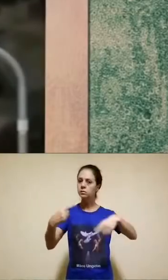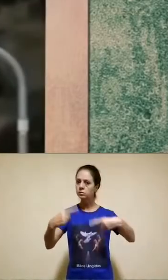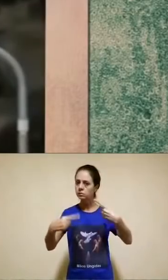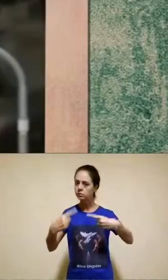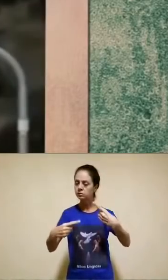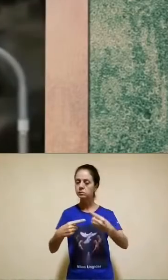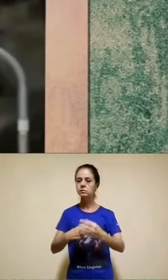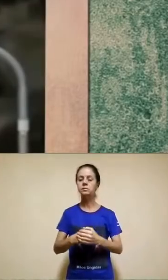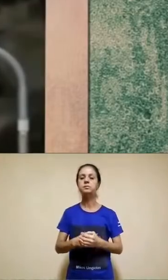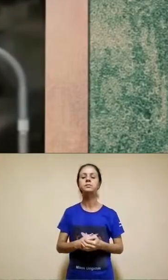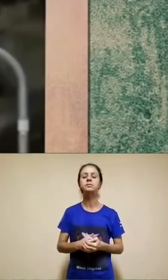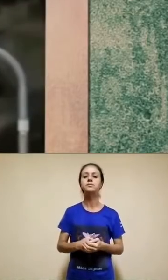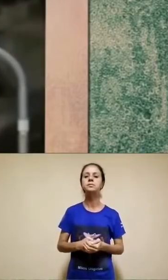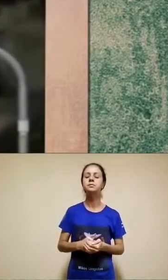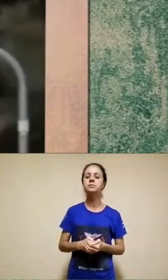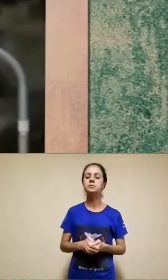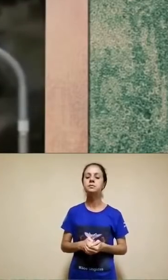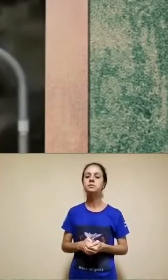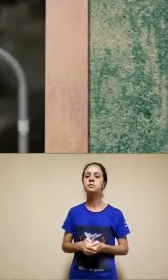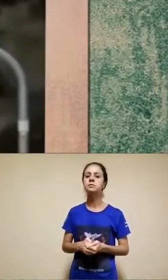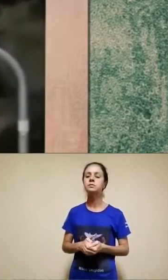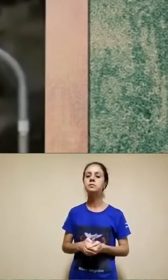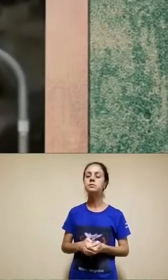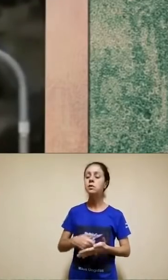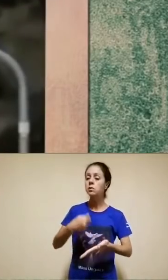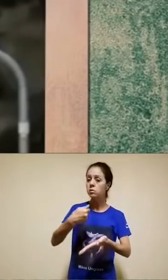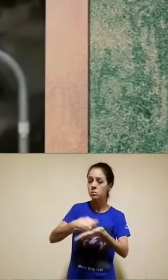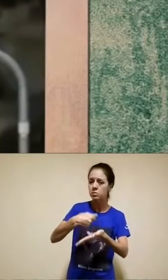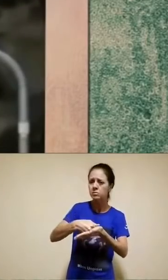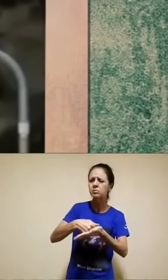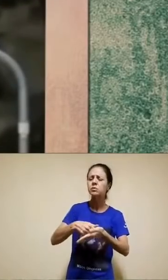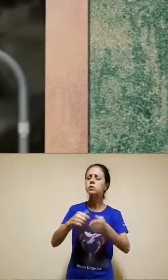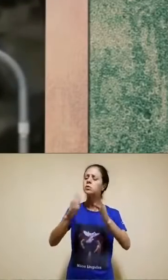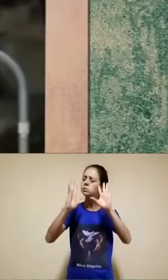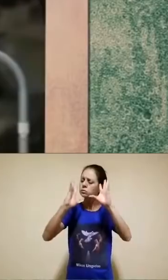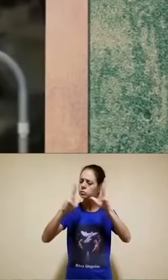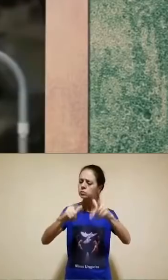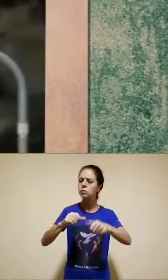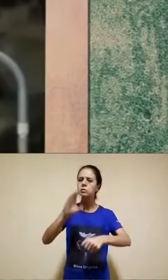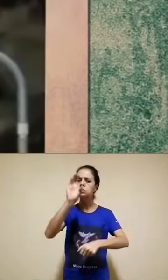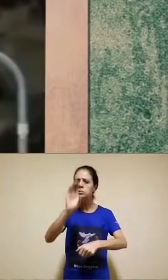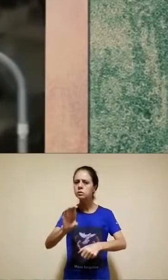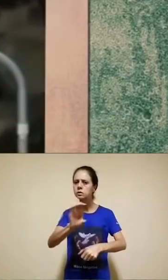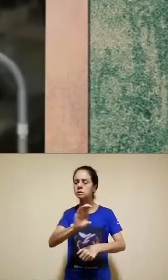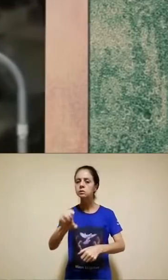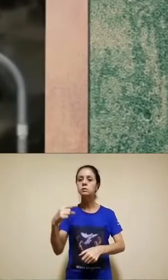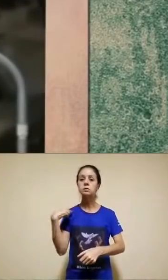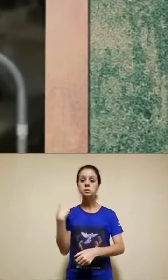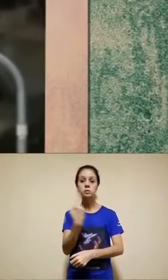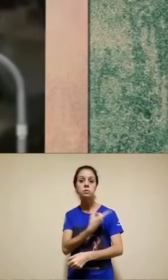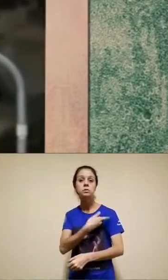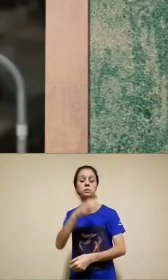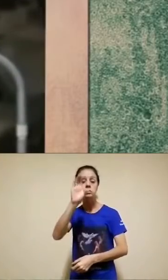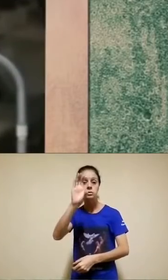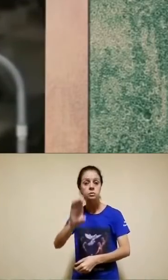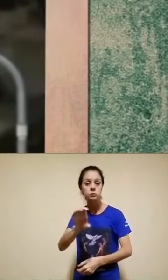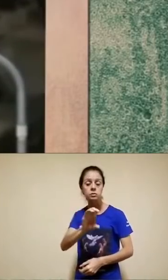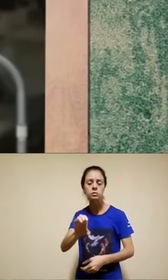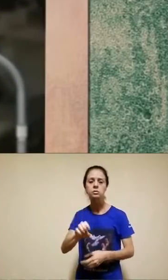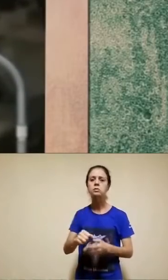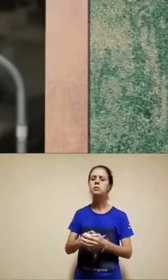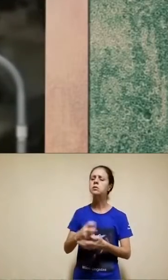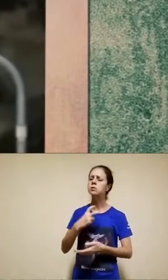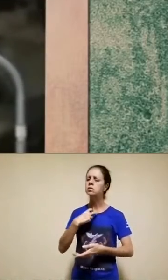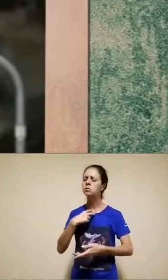è un obbligo per un cristiano. Noi cristiani non possiamo giocare